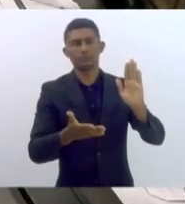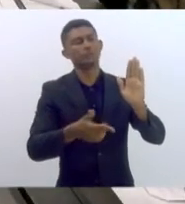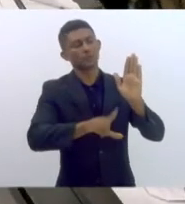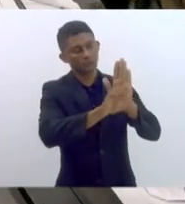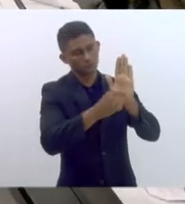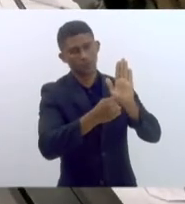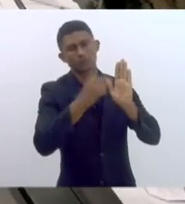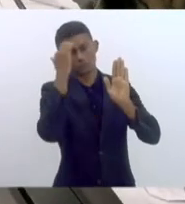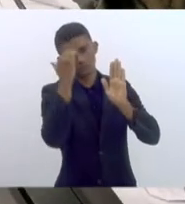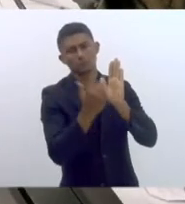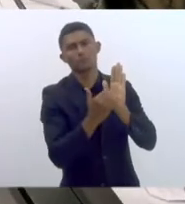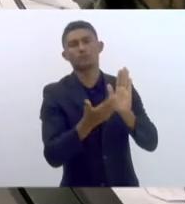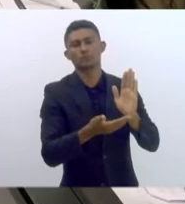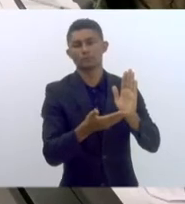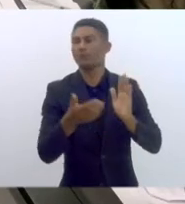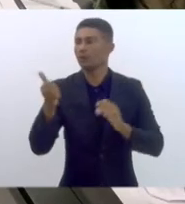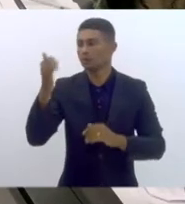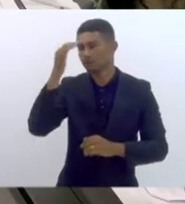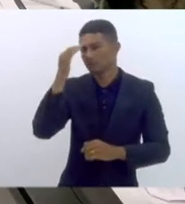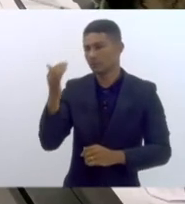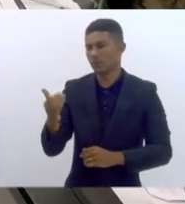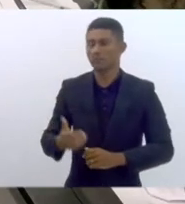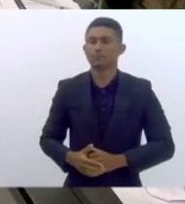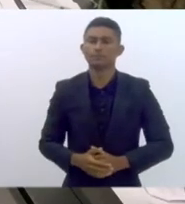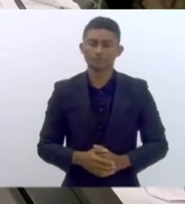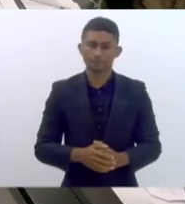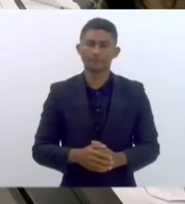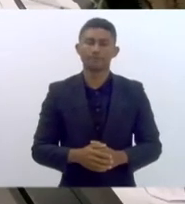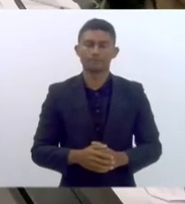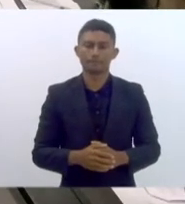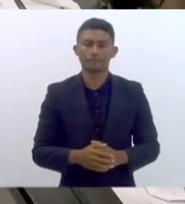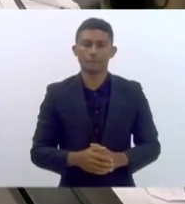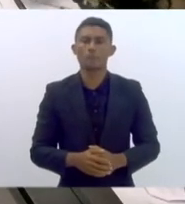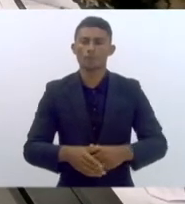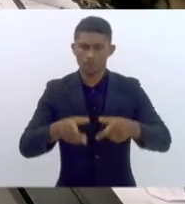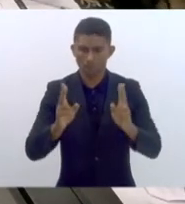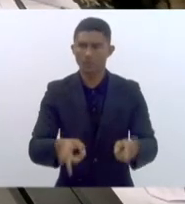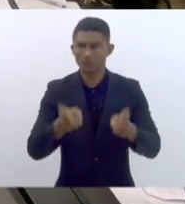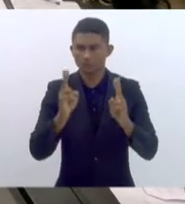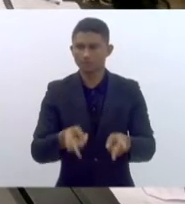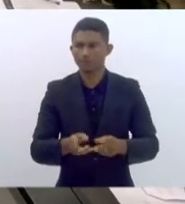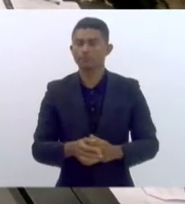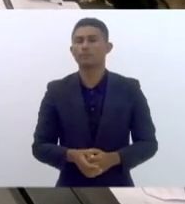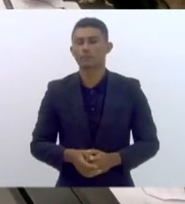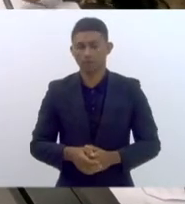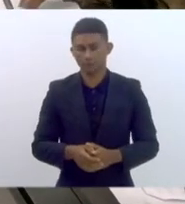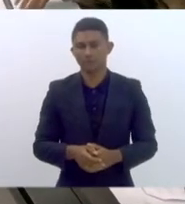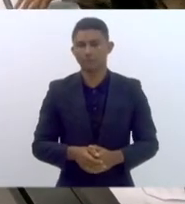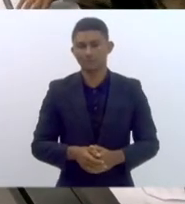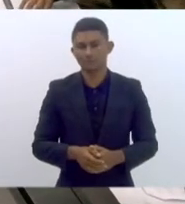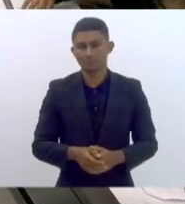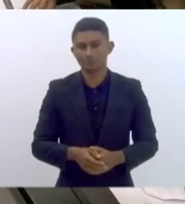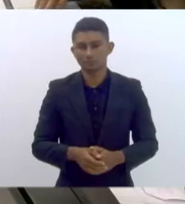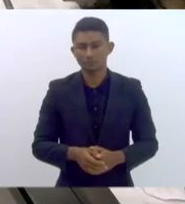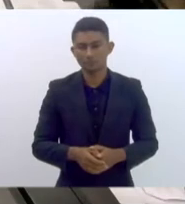Tá. Obrigado, Diana. Vamos continuar. Então, você...